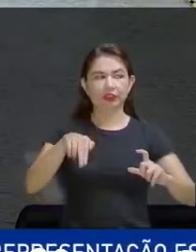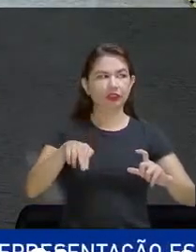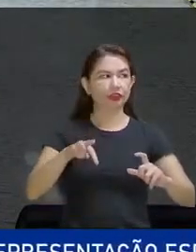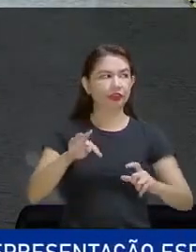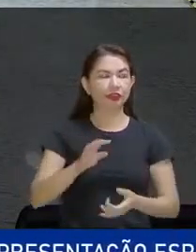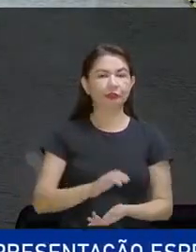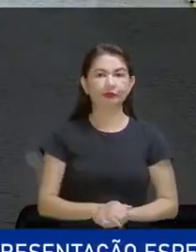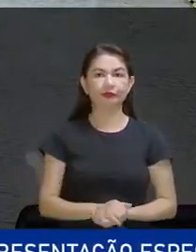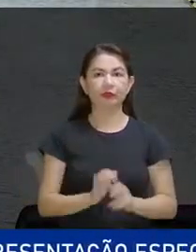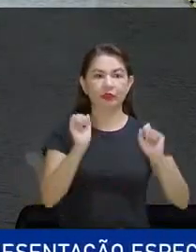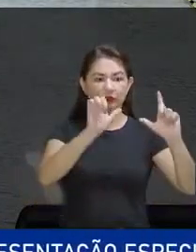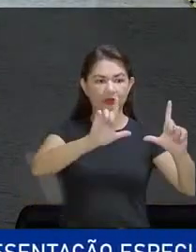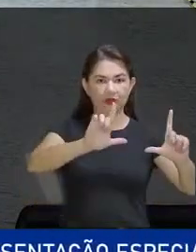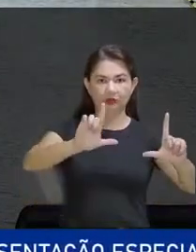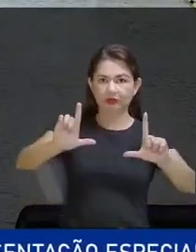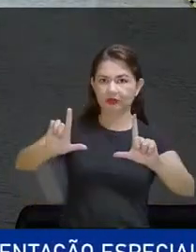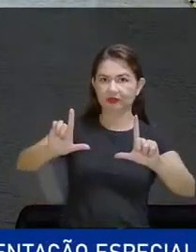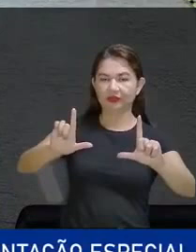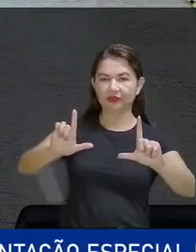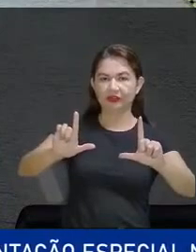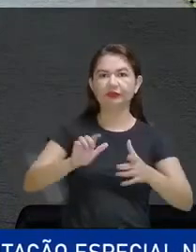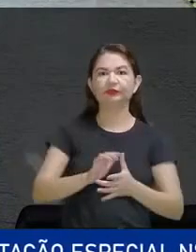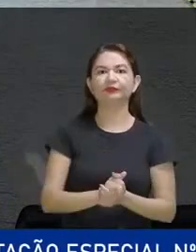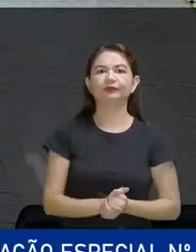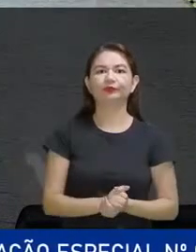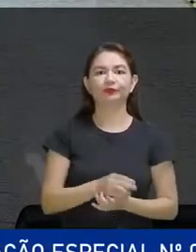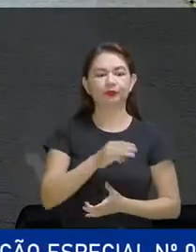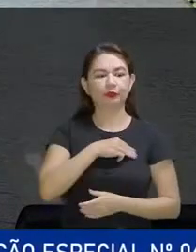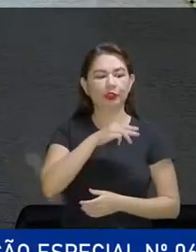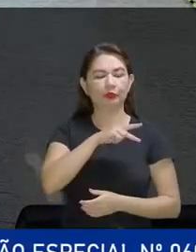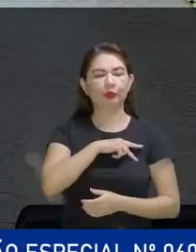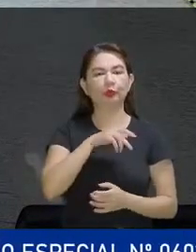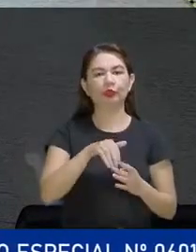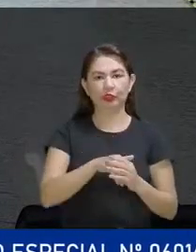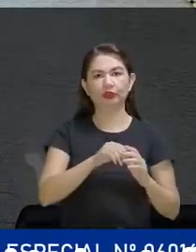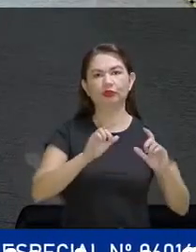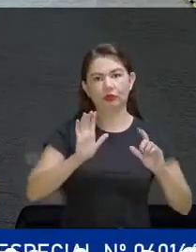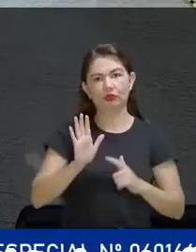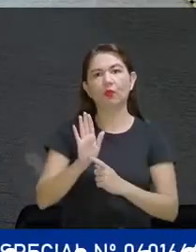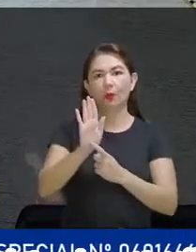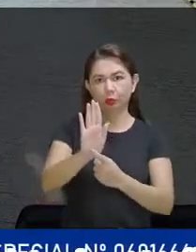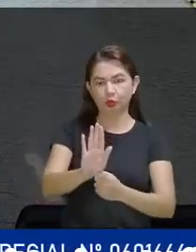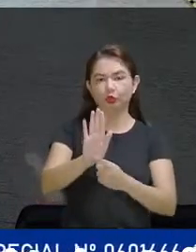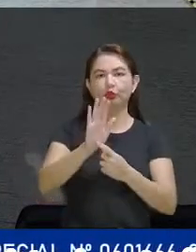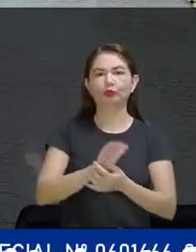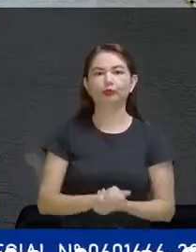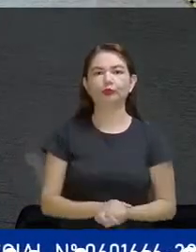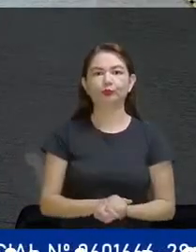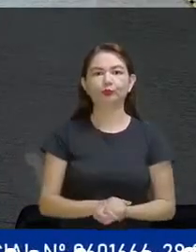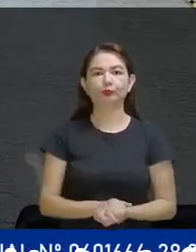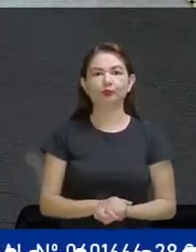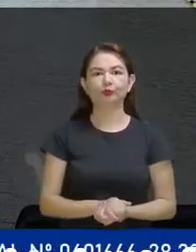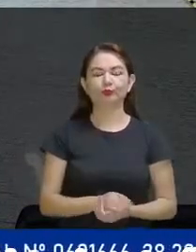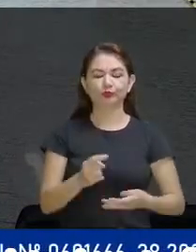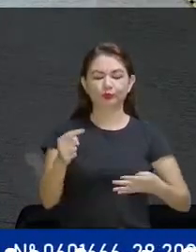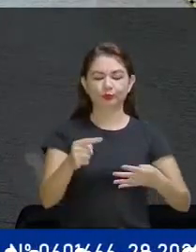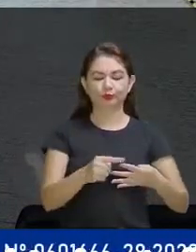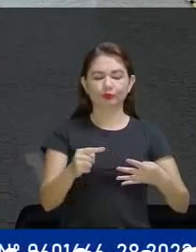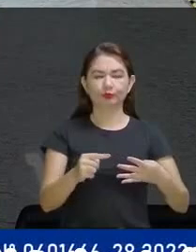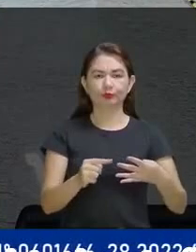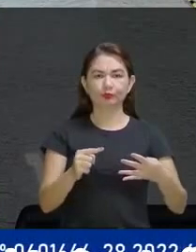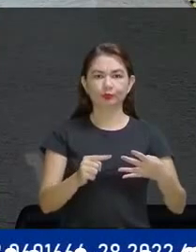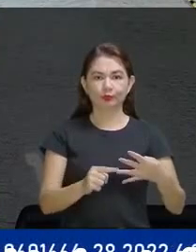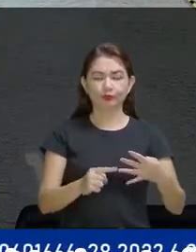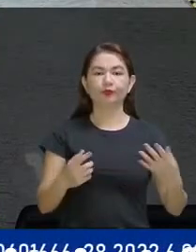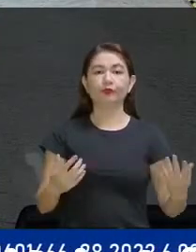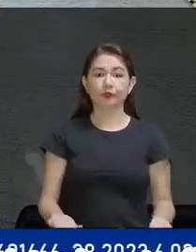foi apresentada também pela representante do Ministério Público. E eu continuo, Excelência. Tem um ponto aqui. Após